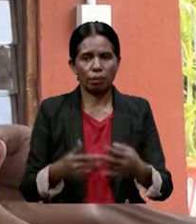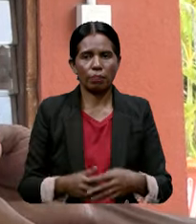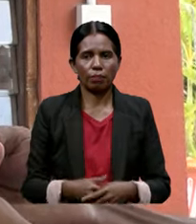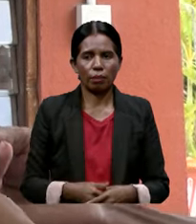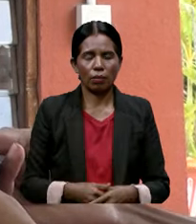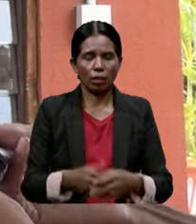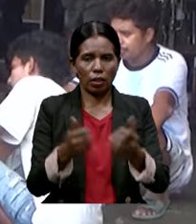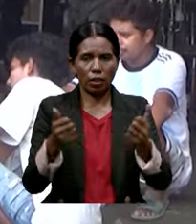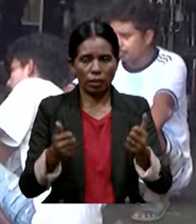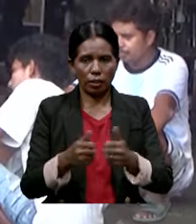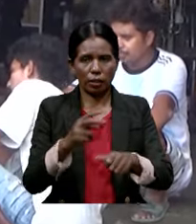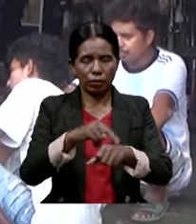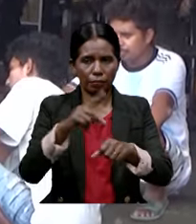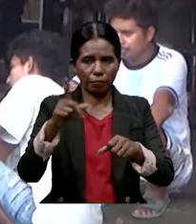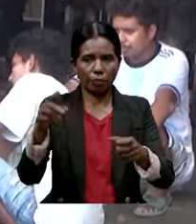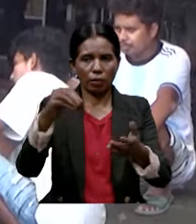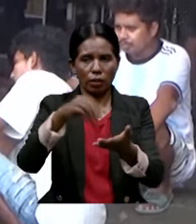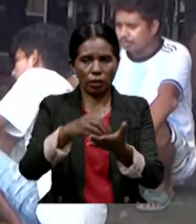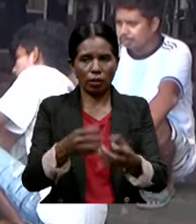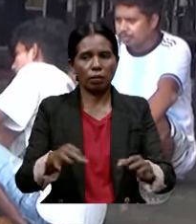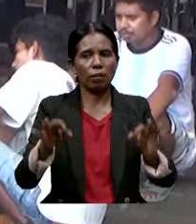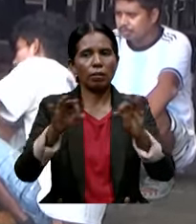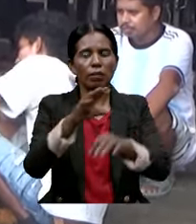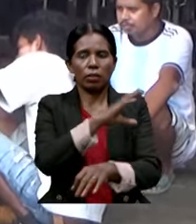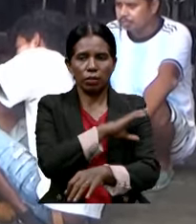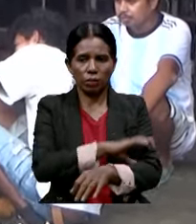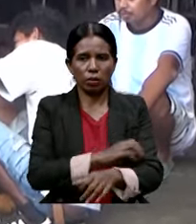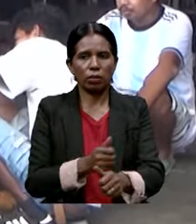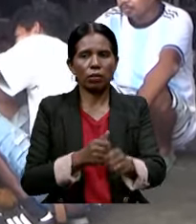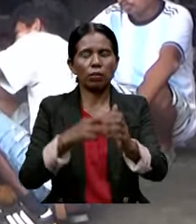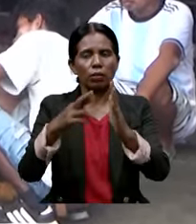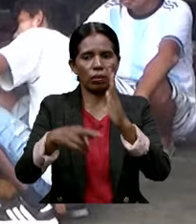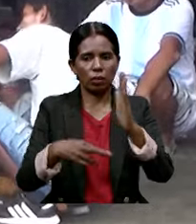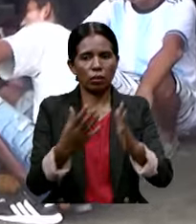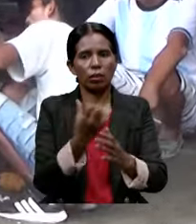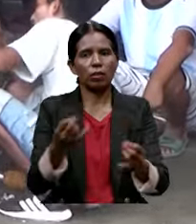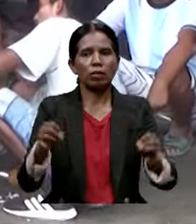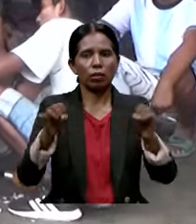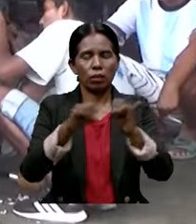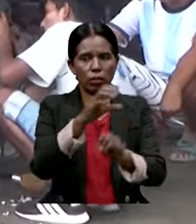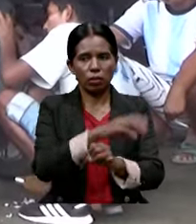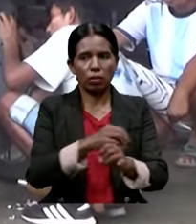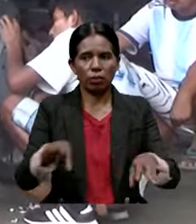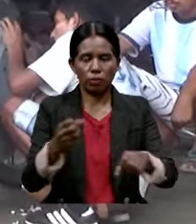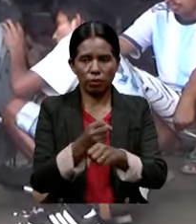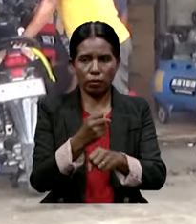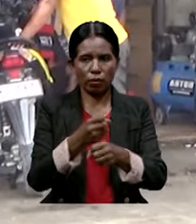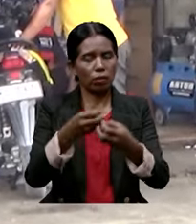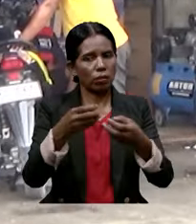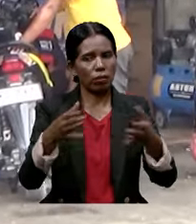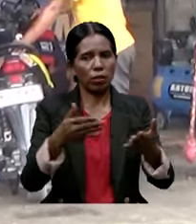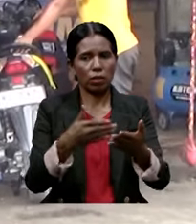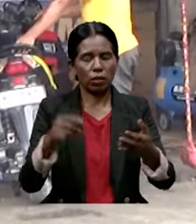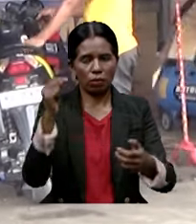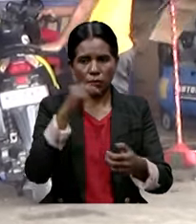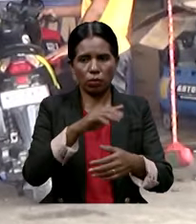Nacional Petróleo mostra a importância da qualidade no segurança a tu cumprir regulamento instituição União, no mostra esforço a tu halar com produto falso sira,